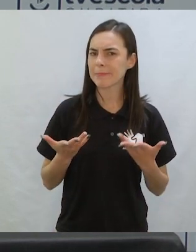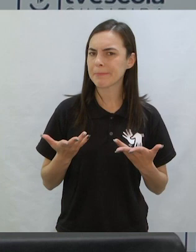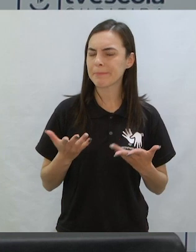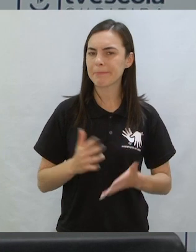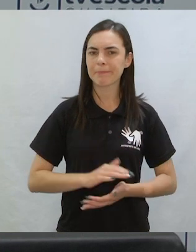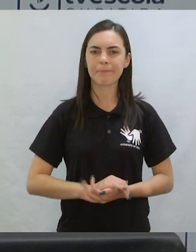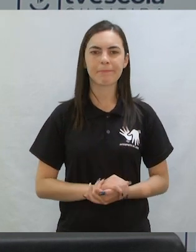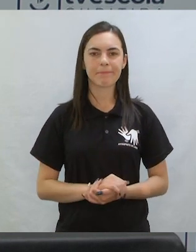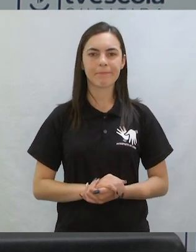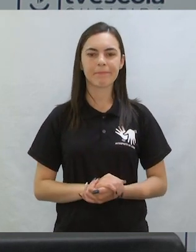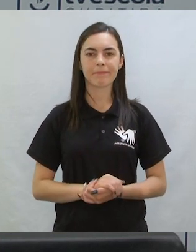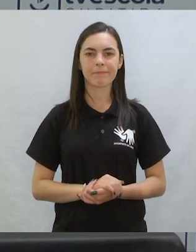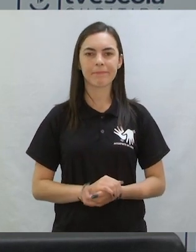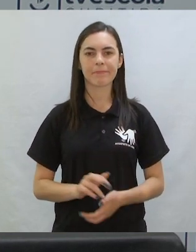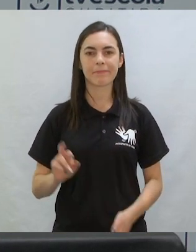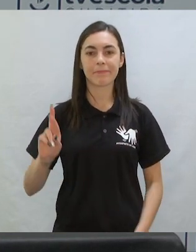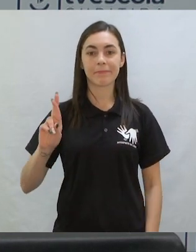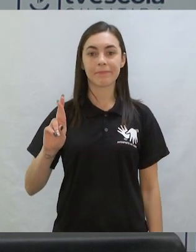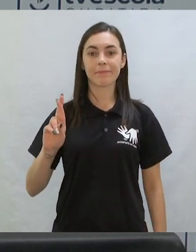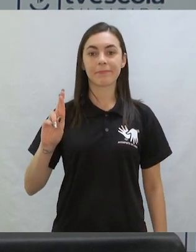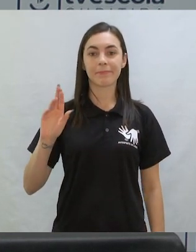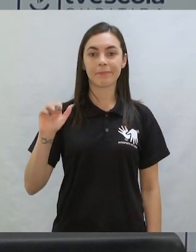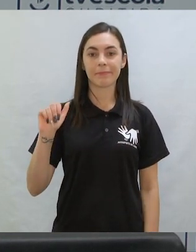formou aqui?